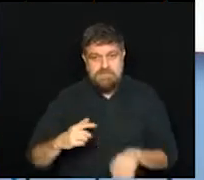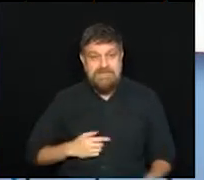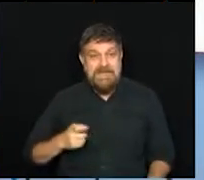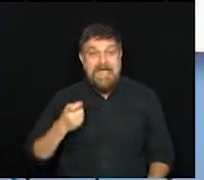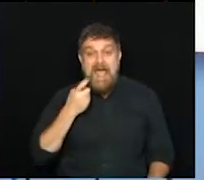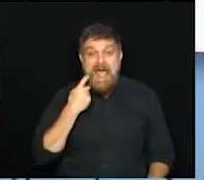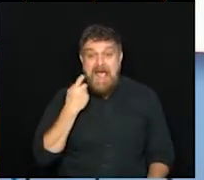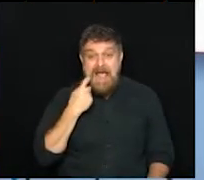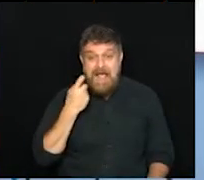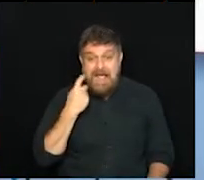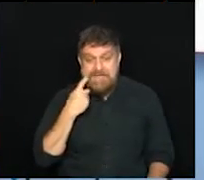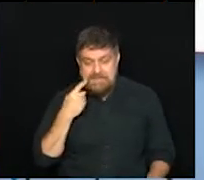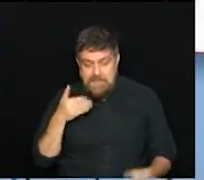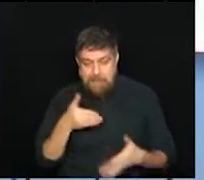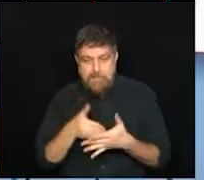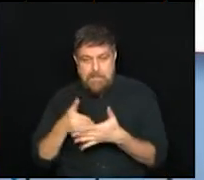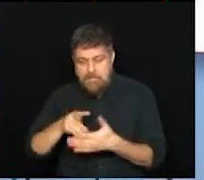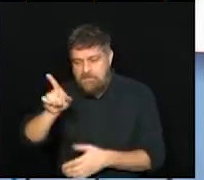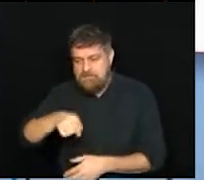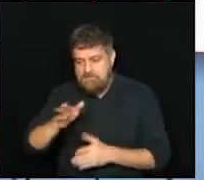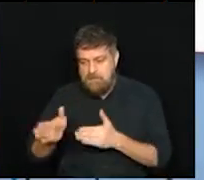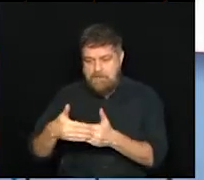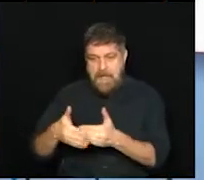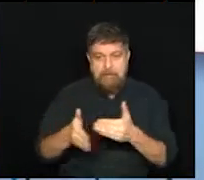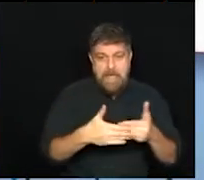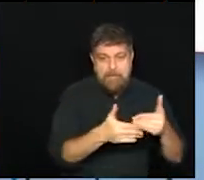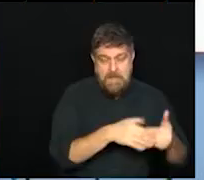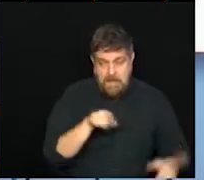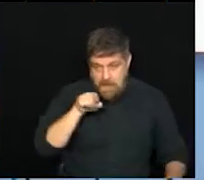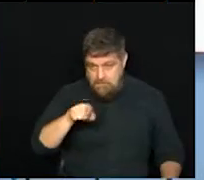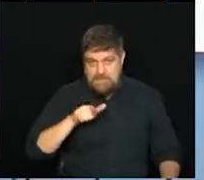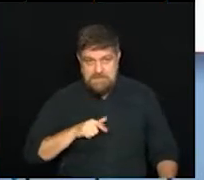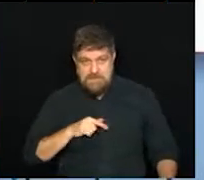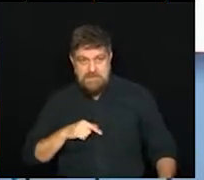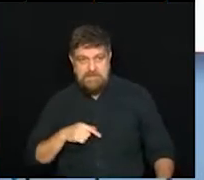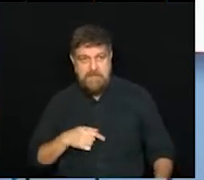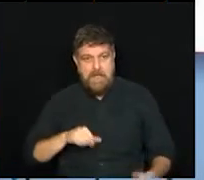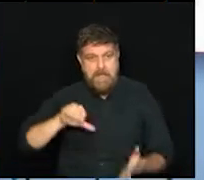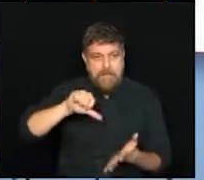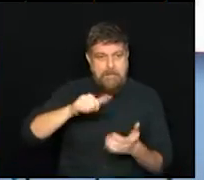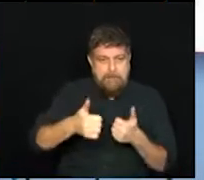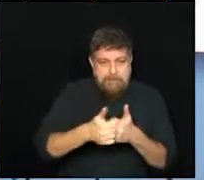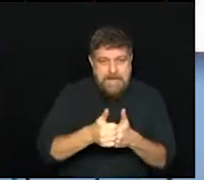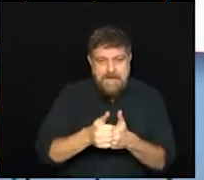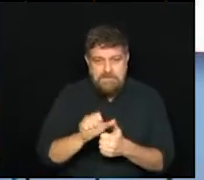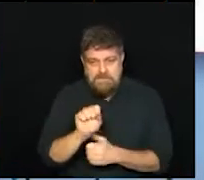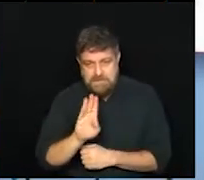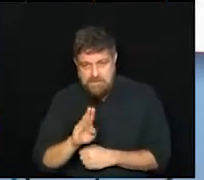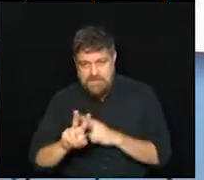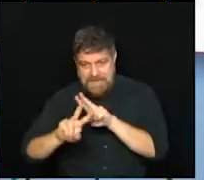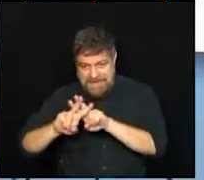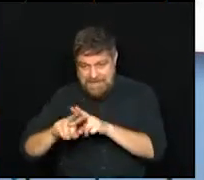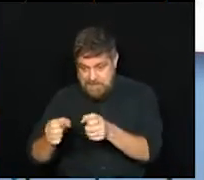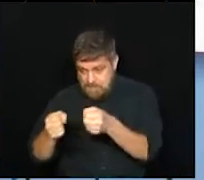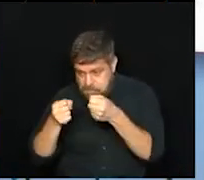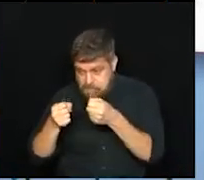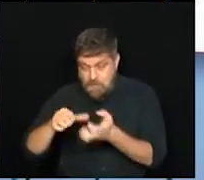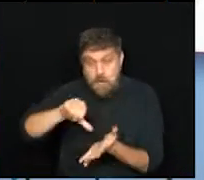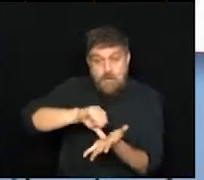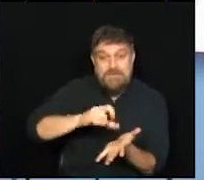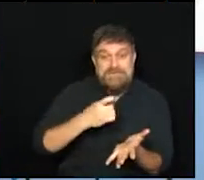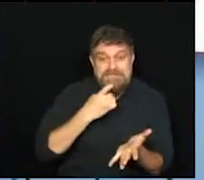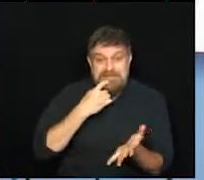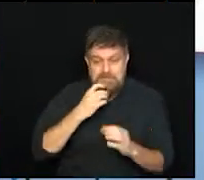sexta, os bloqueios acontecem. Atenção, você que circula perto do São Bernardo, do centro da cidade, no